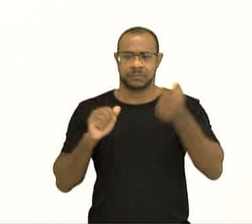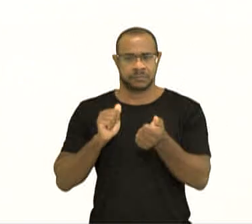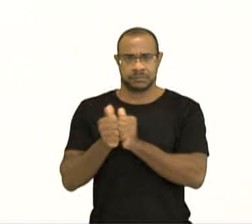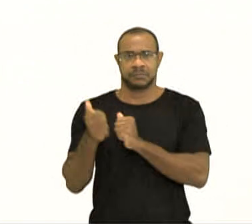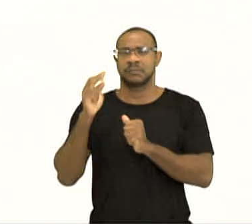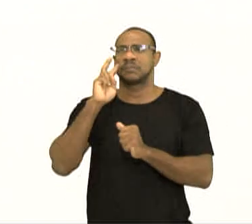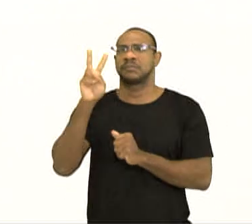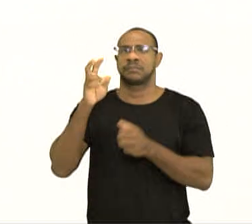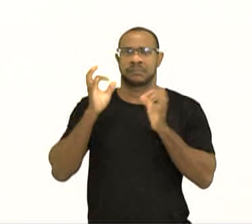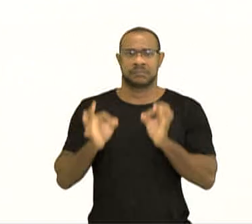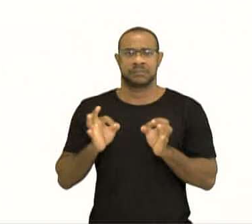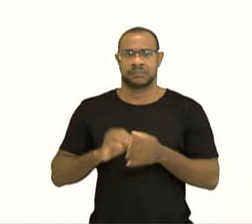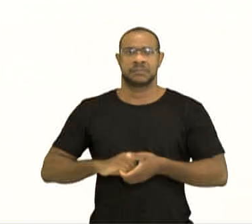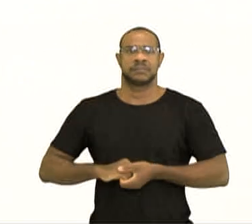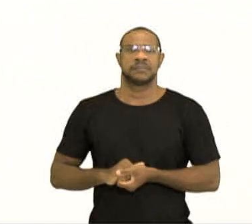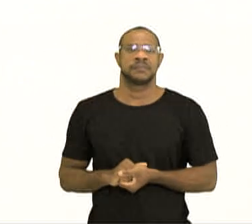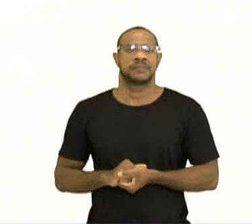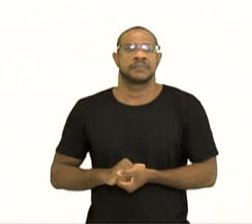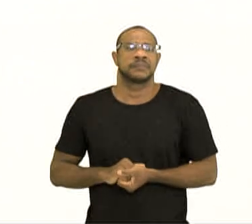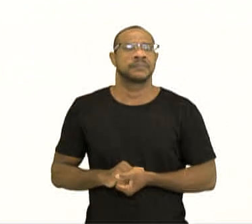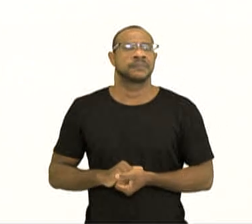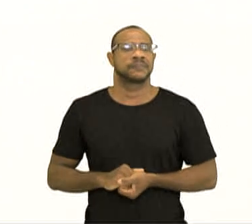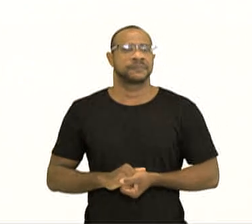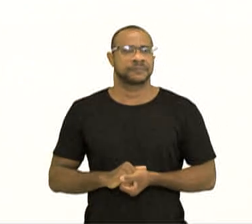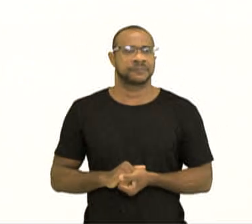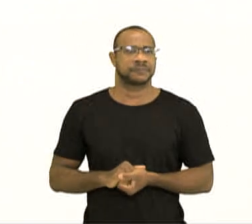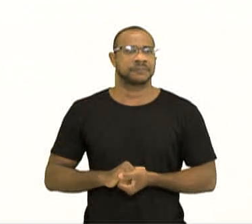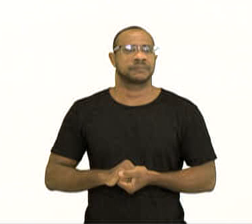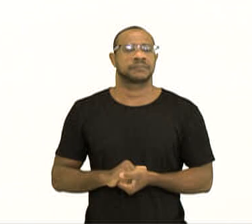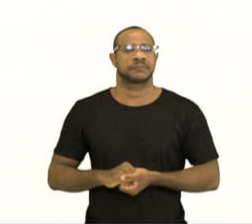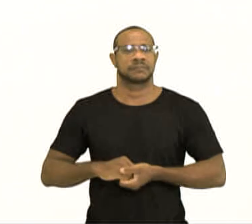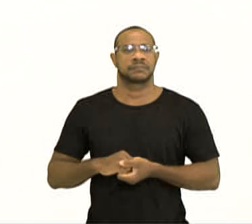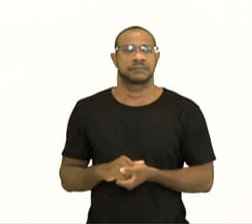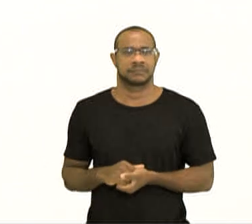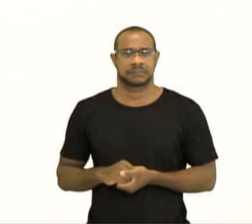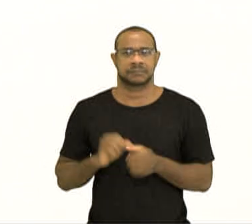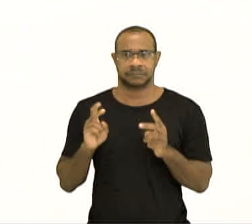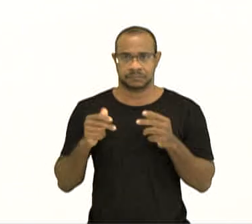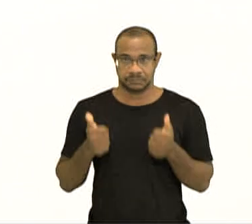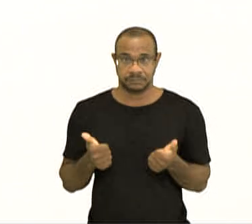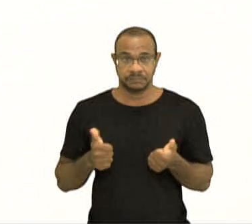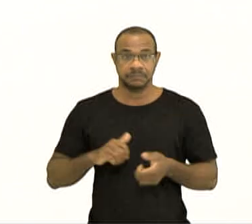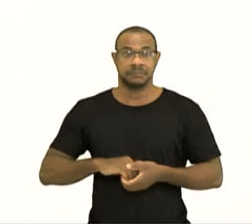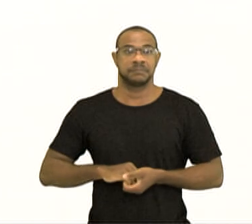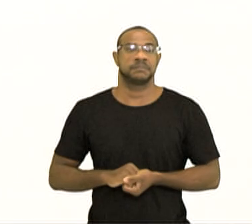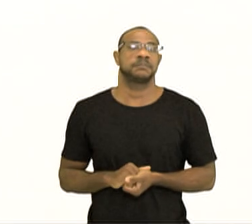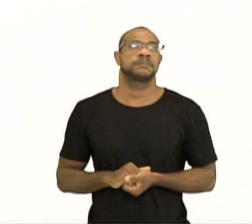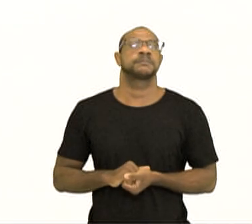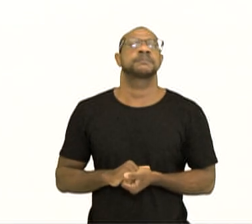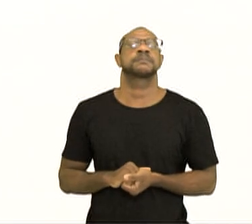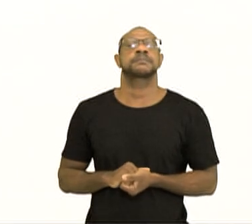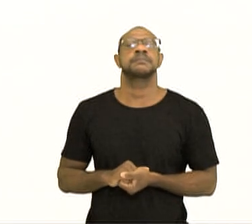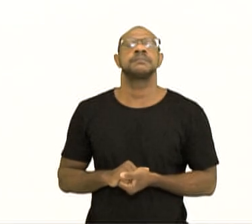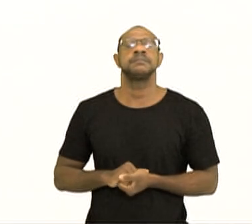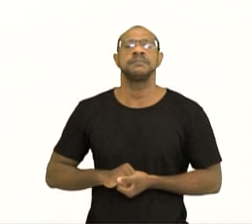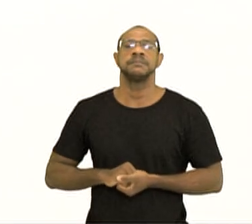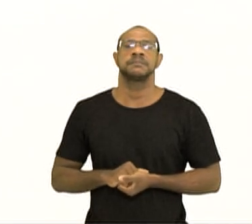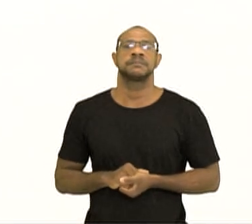snowboarding, skydiving, volleyball and basketball. Ok? Let's move